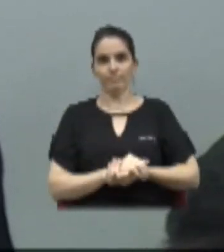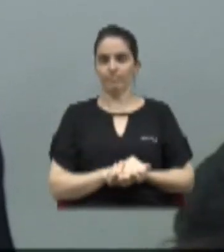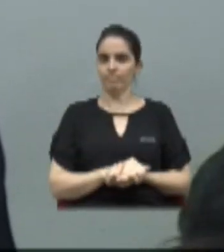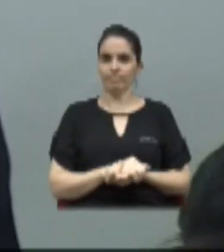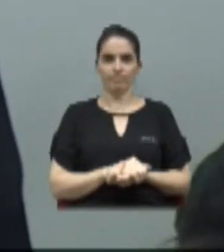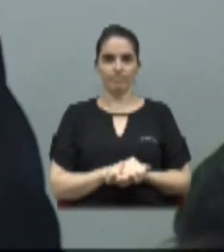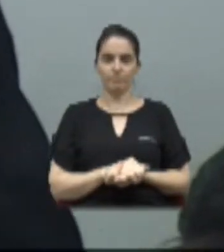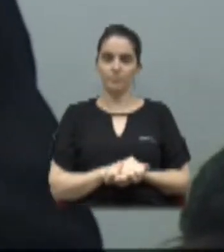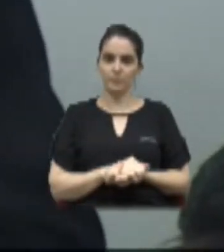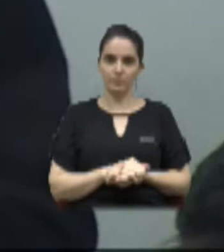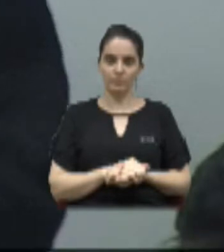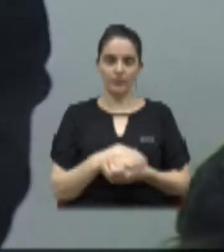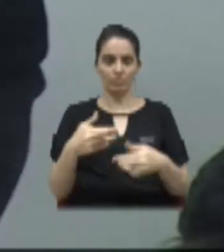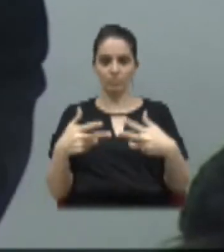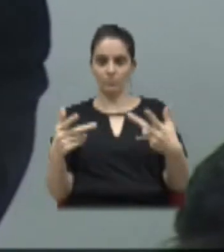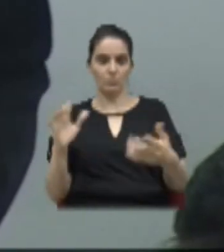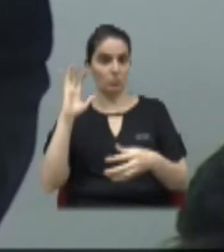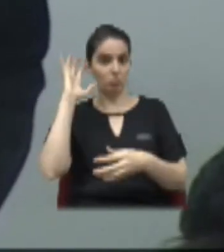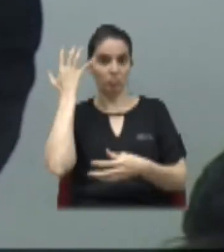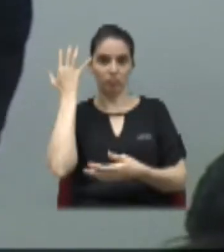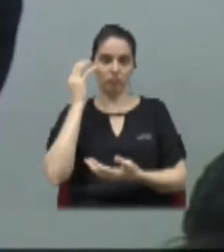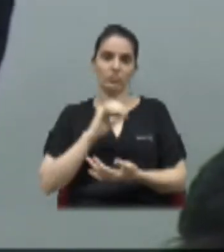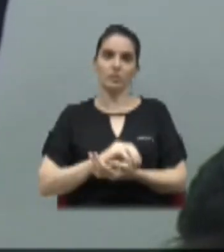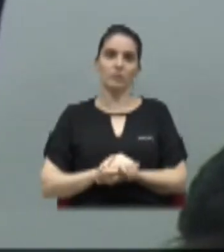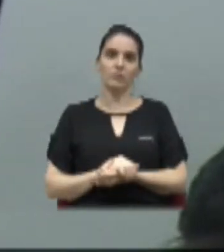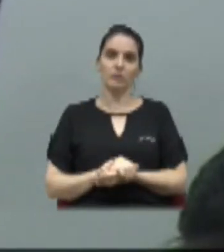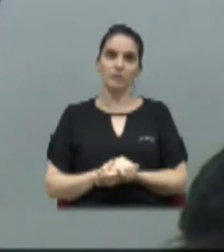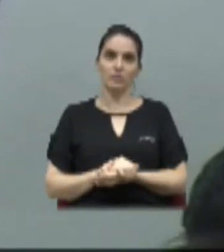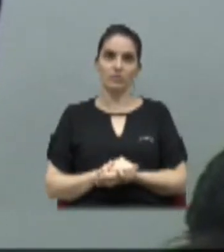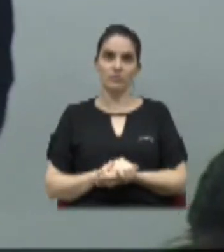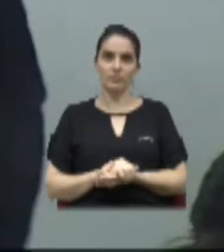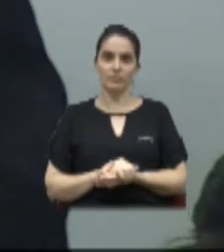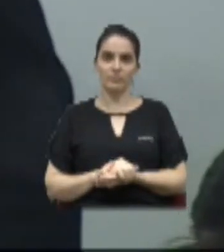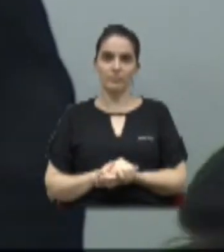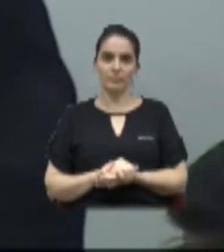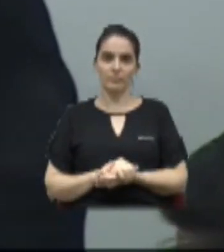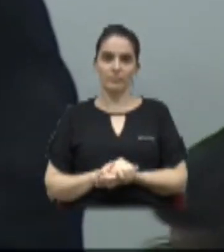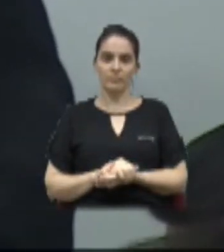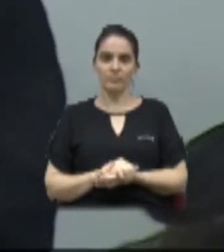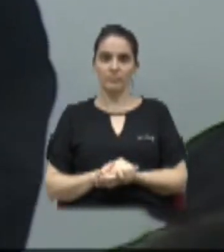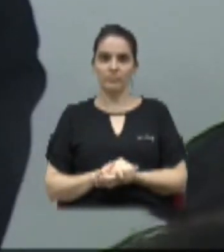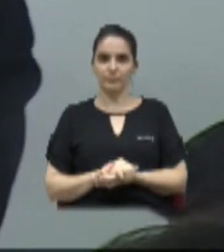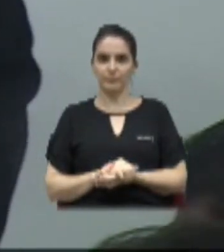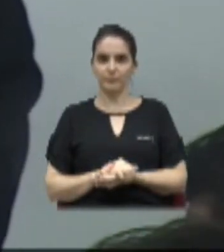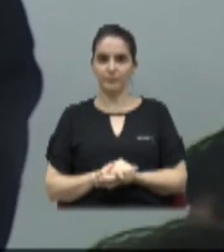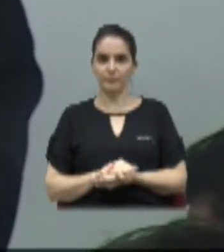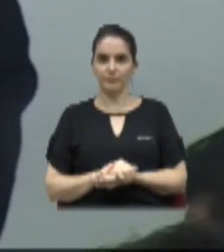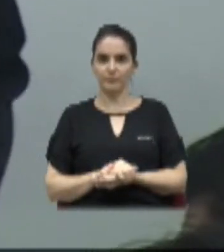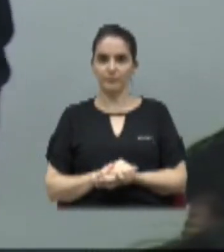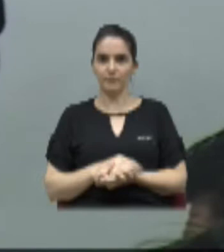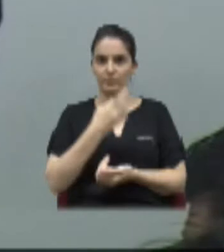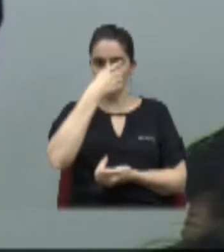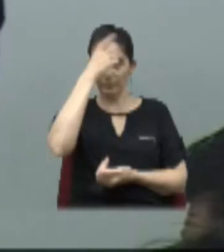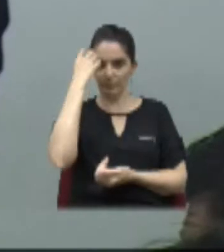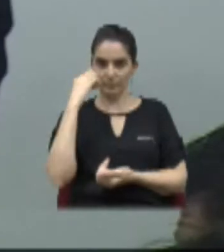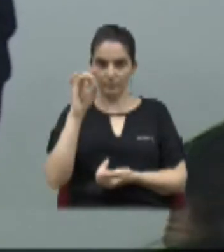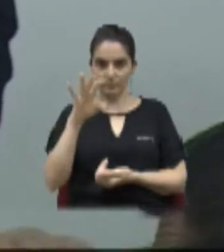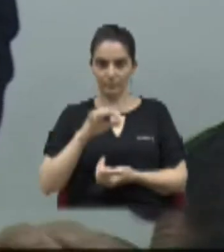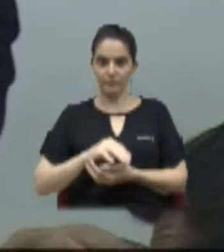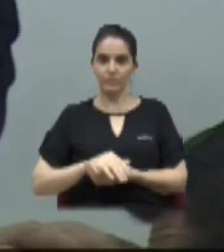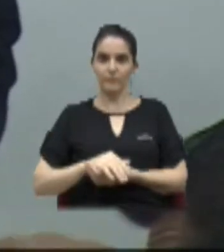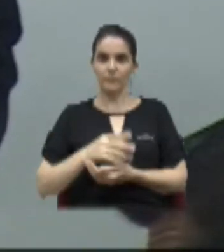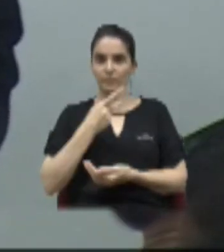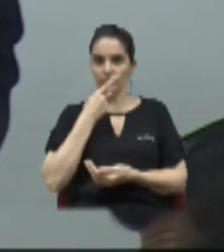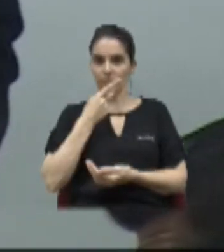situações que acontecem em momentos difíceis. Eu aqui cito uma vez que quando a De